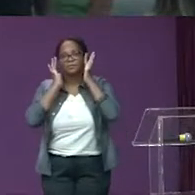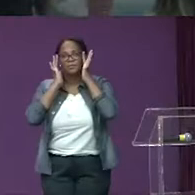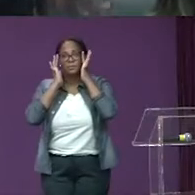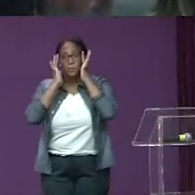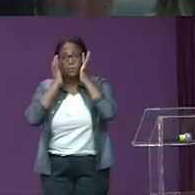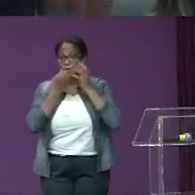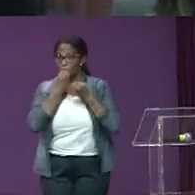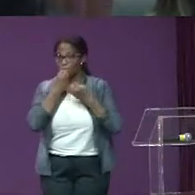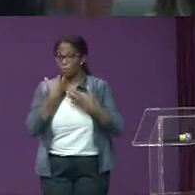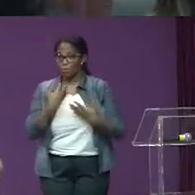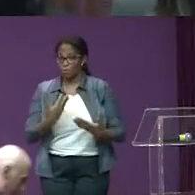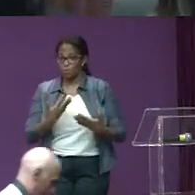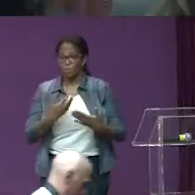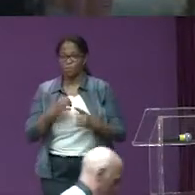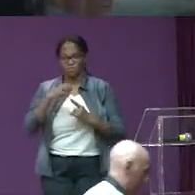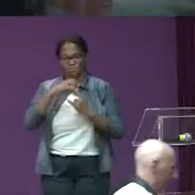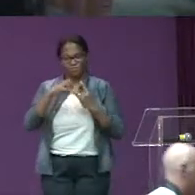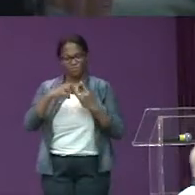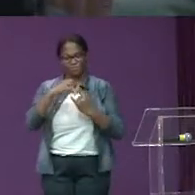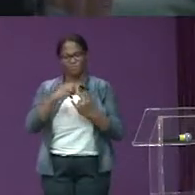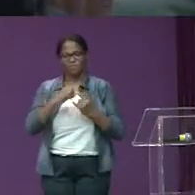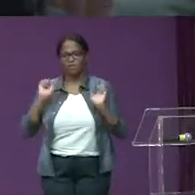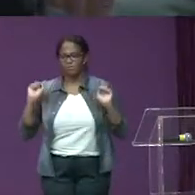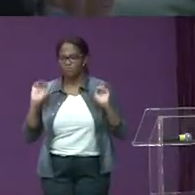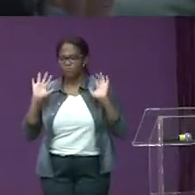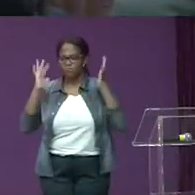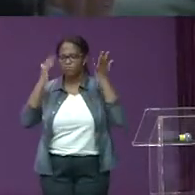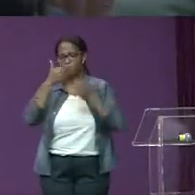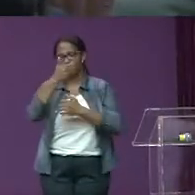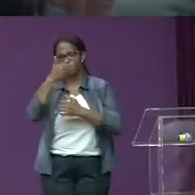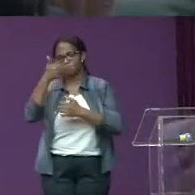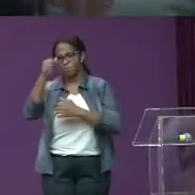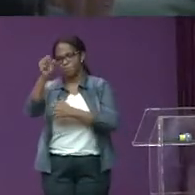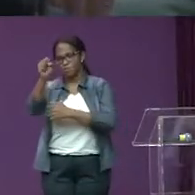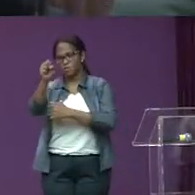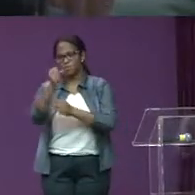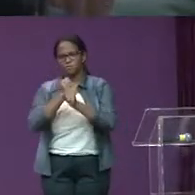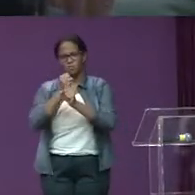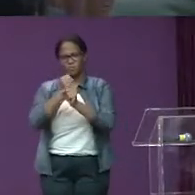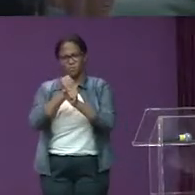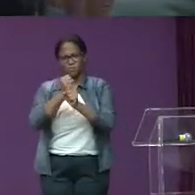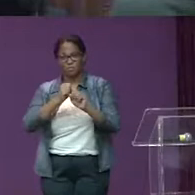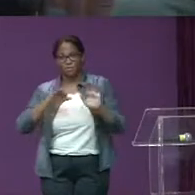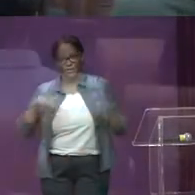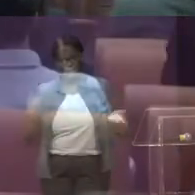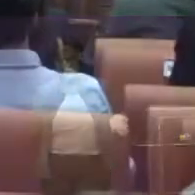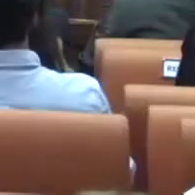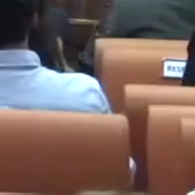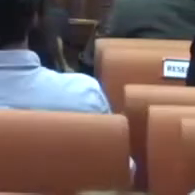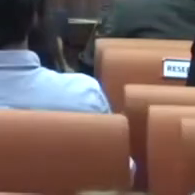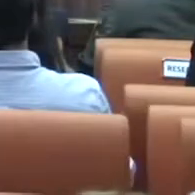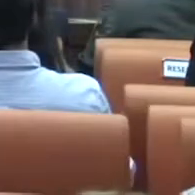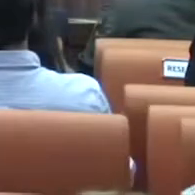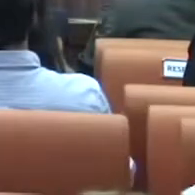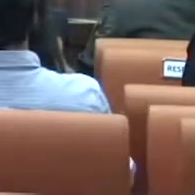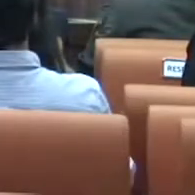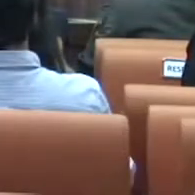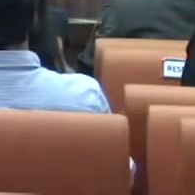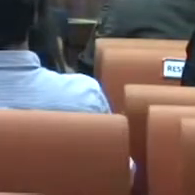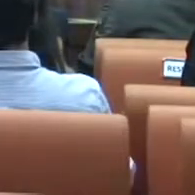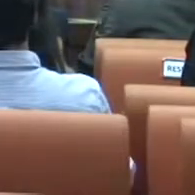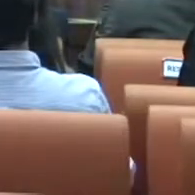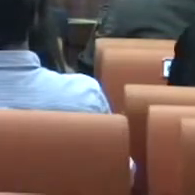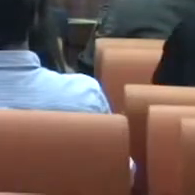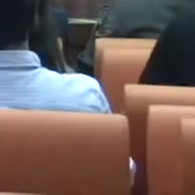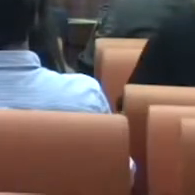Bom, a Fundação Oswaldo Cruz comemora 118 anos e, como parte dessas comemorações, a gente vai ter aqui hoje um balanço